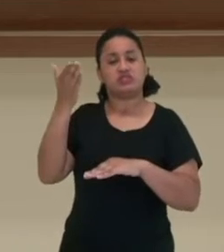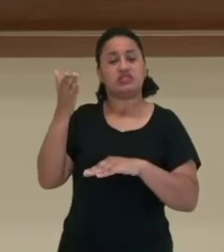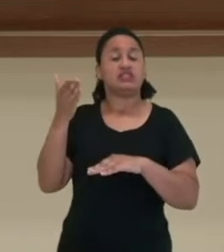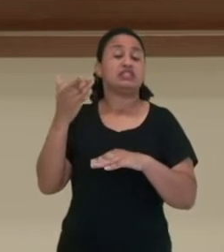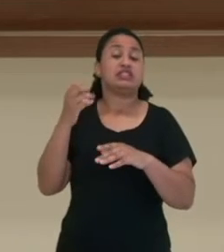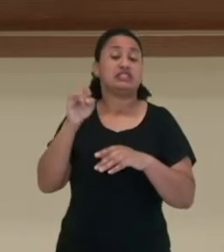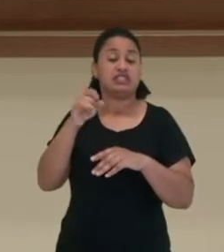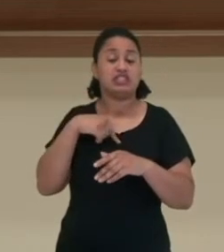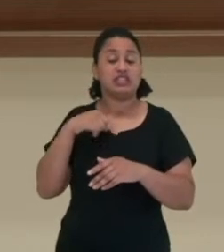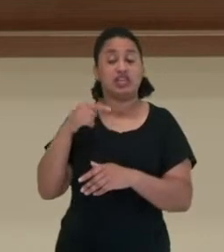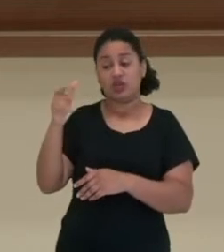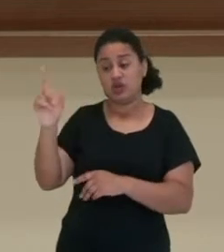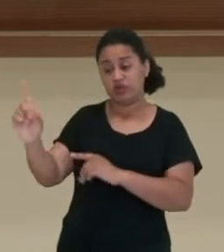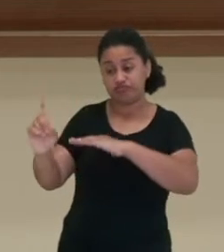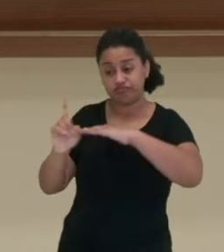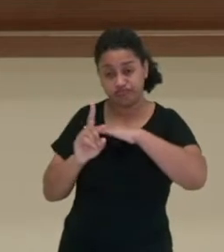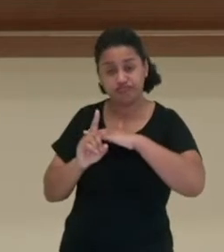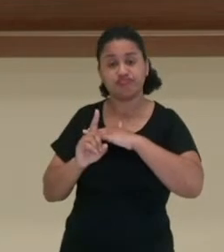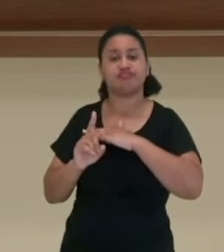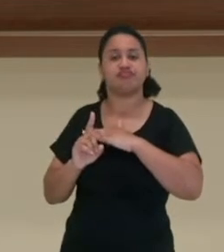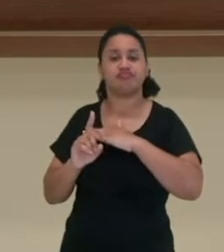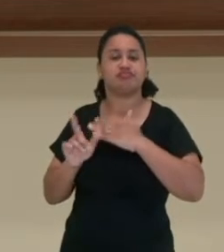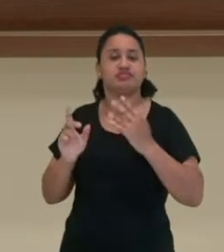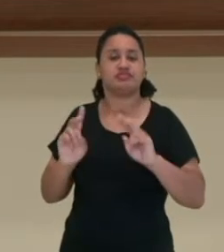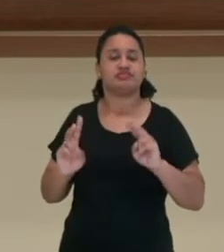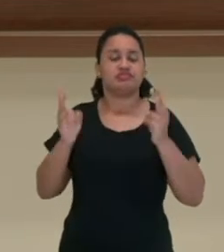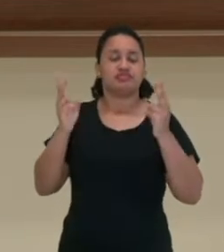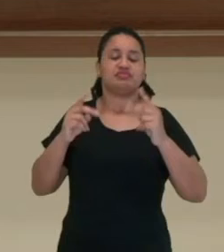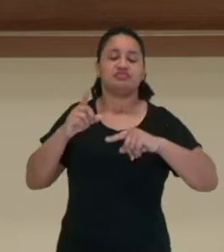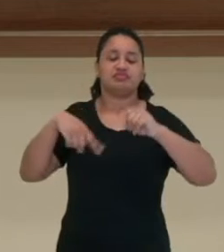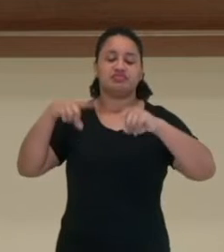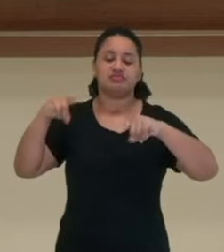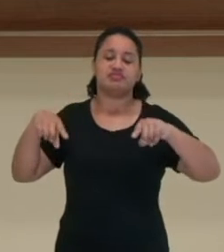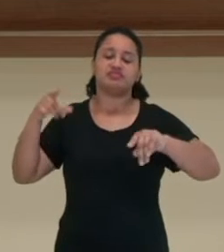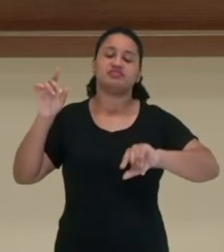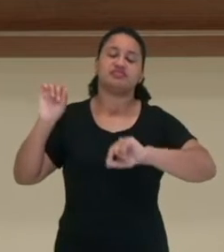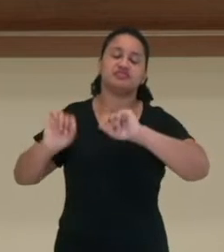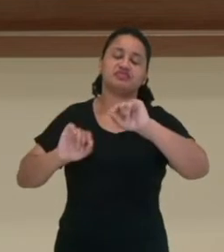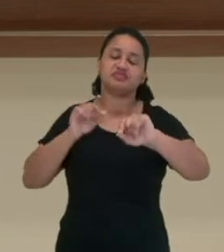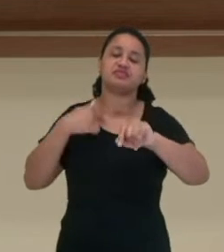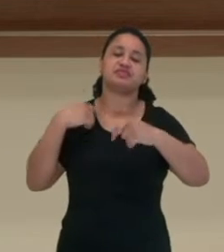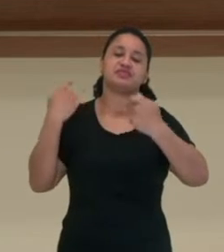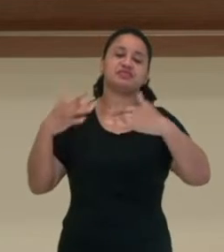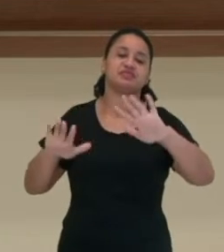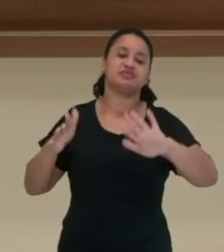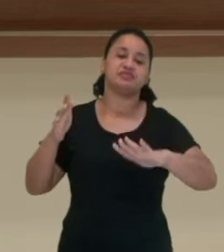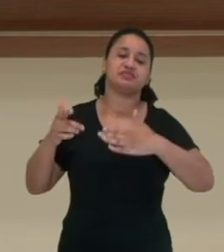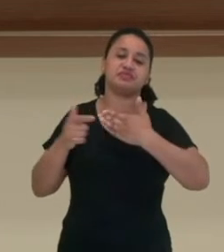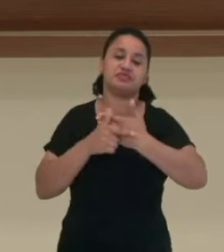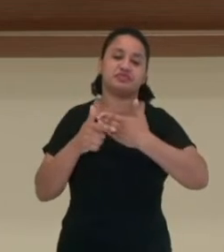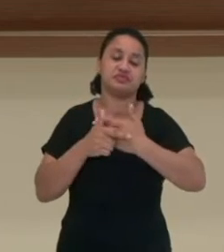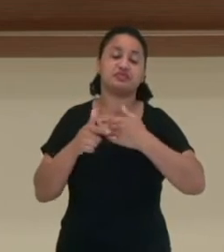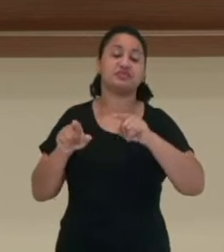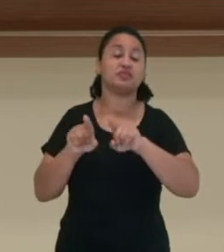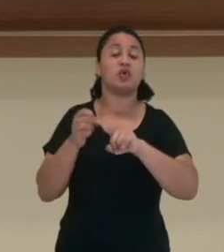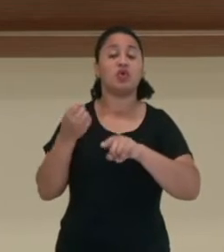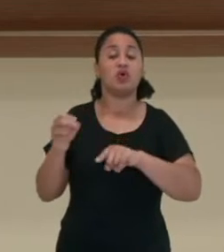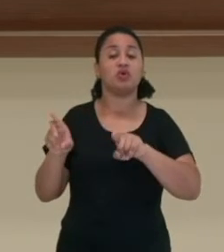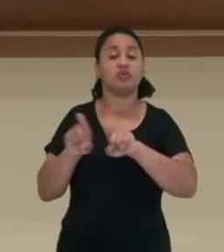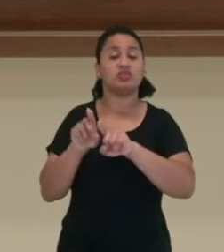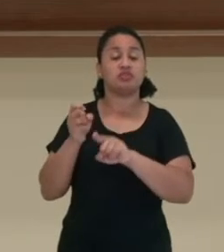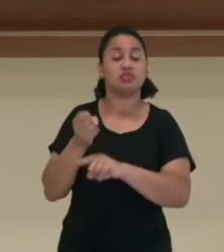atendendo o seu cliente. Então, esses custos variáveis vão depender ou da sua produção ou da quantidade de serviço que você